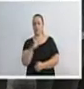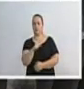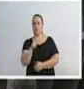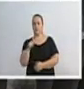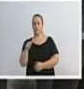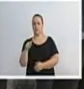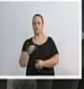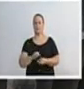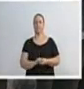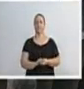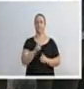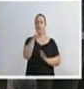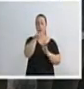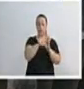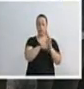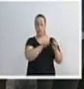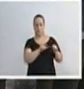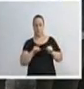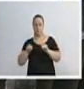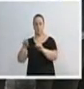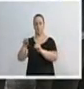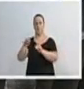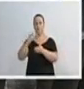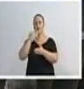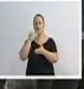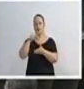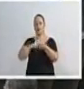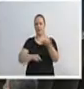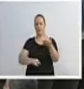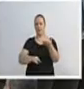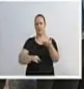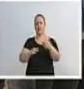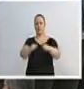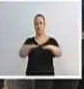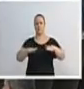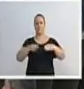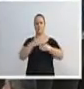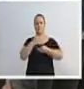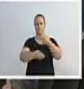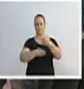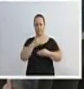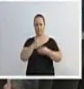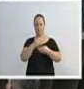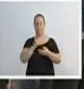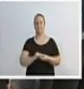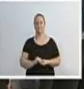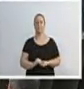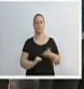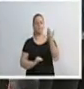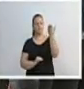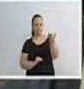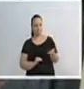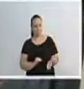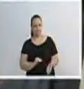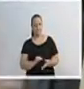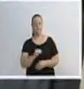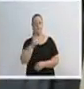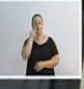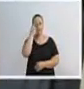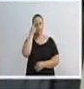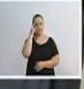O projeto será transferido para o requerimento para análise na sessão extraordinária. Ouço pela ordem o vereador Jefferson Forrest. O meu também